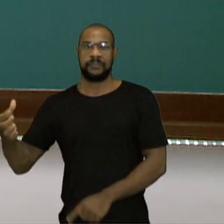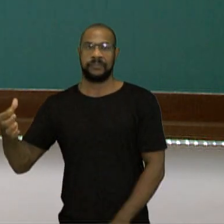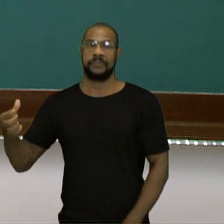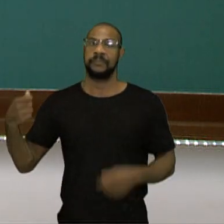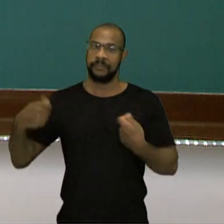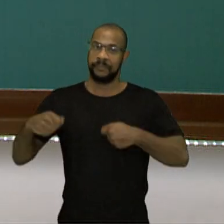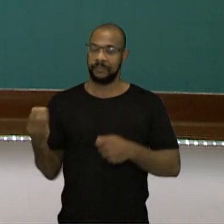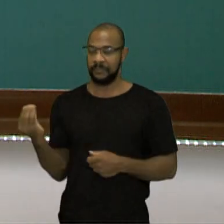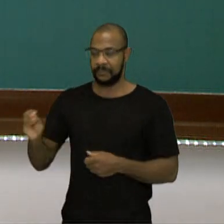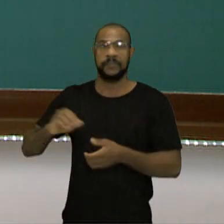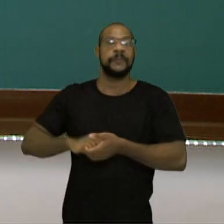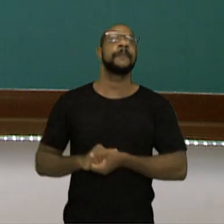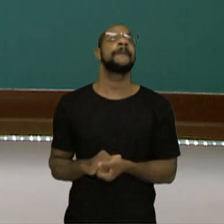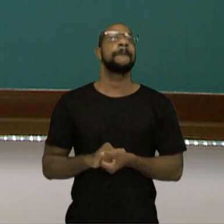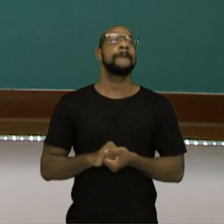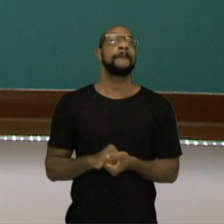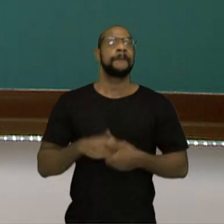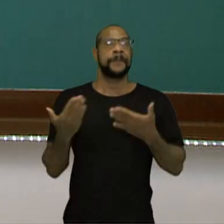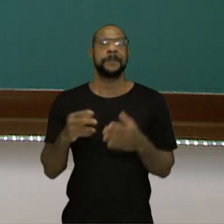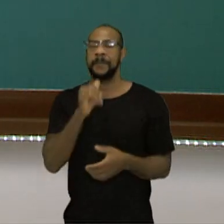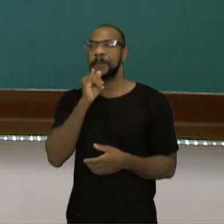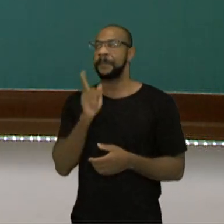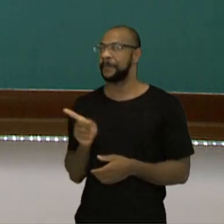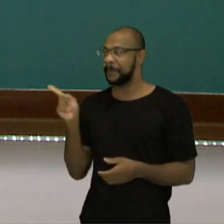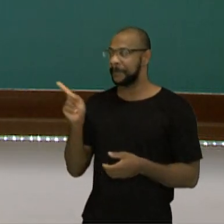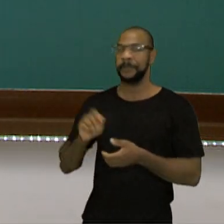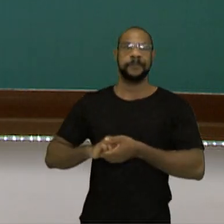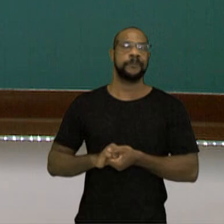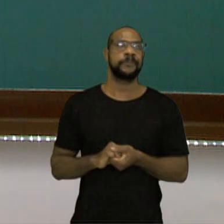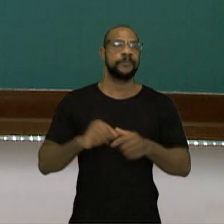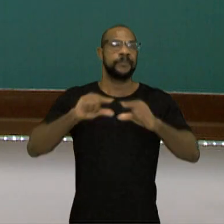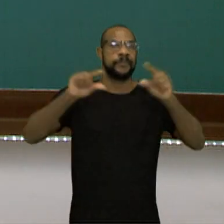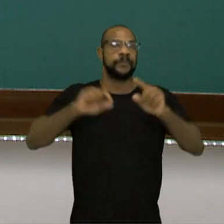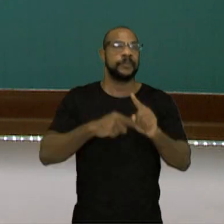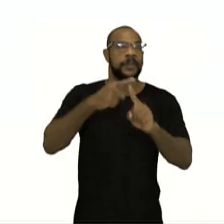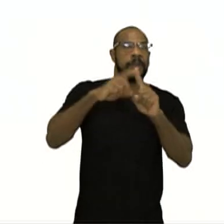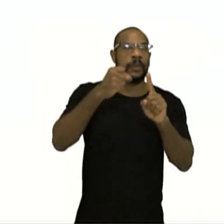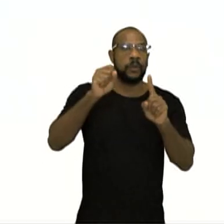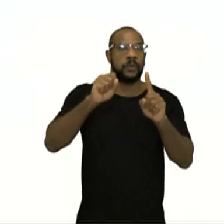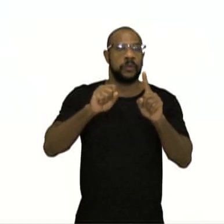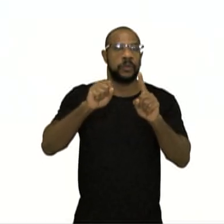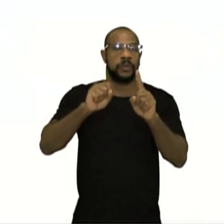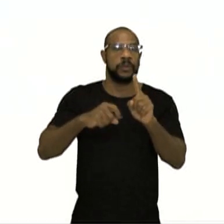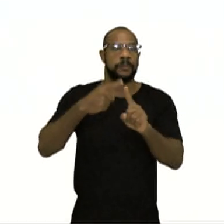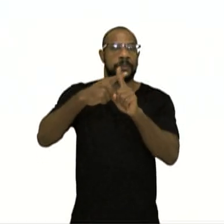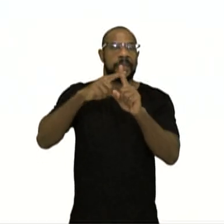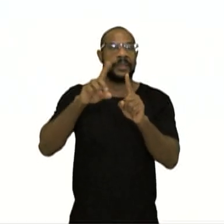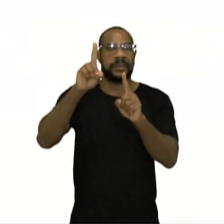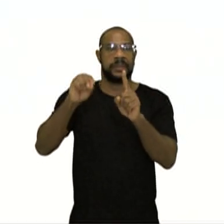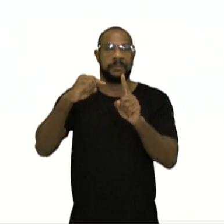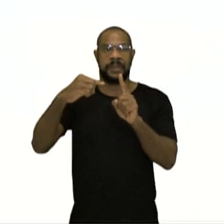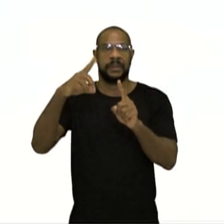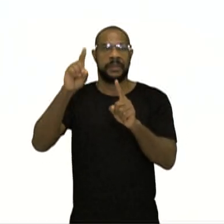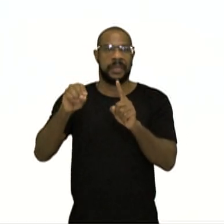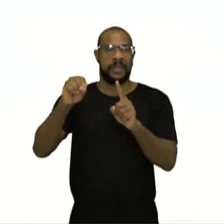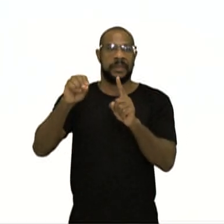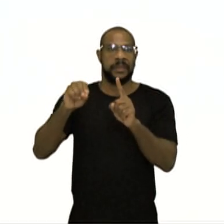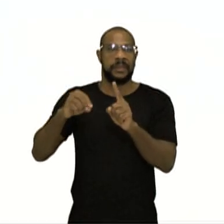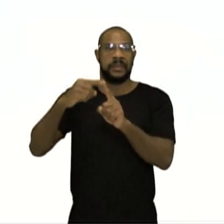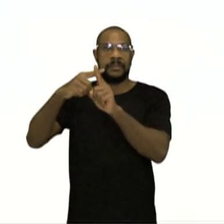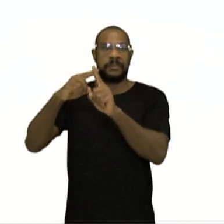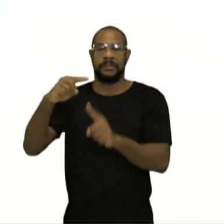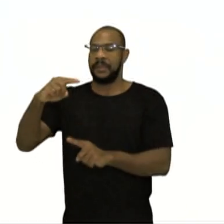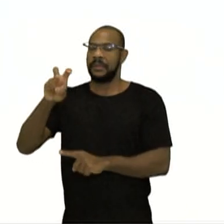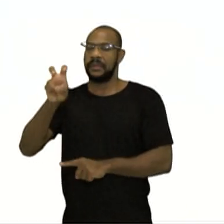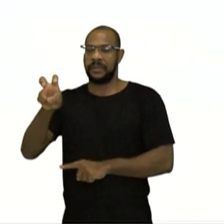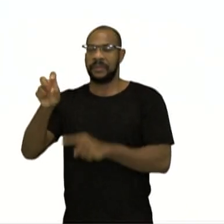nossa expressão. Então, aqui nesse exemplo, nós temos mais 8, somando com menos 10, somando com menos 5.